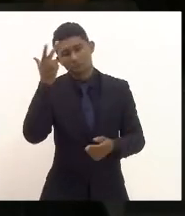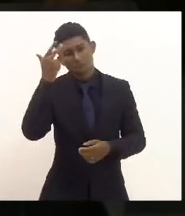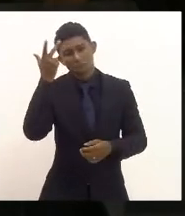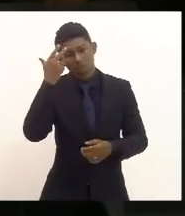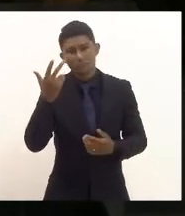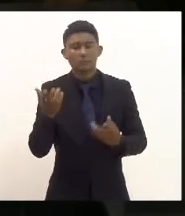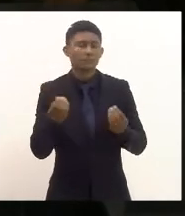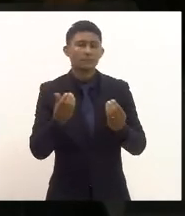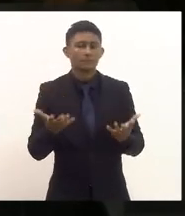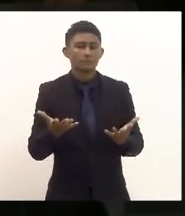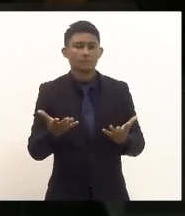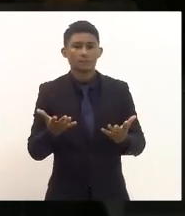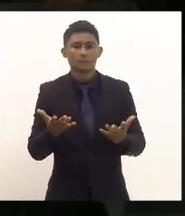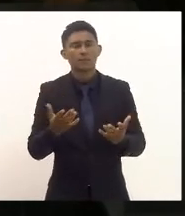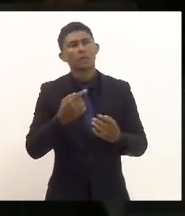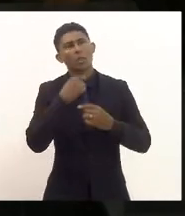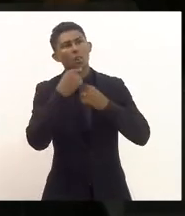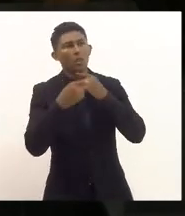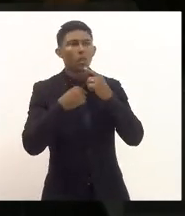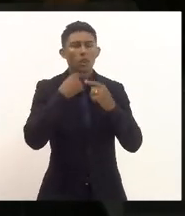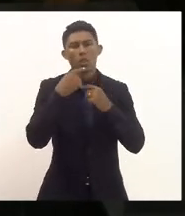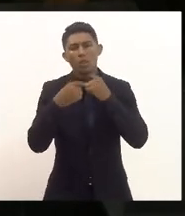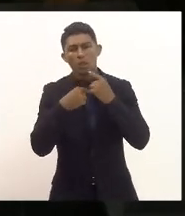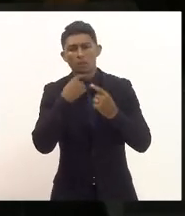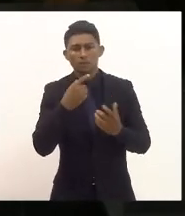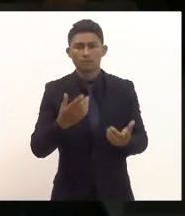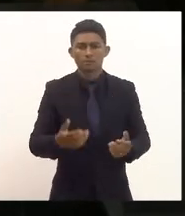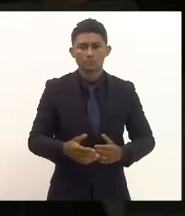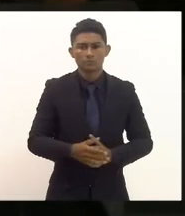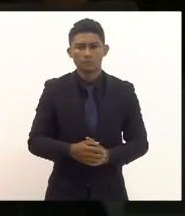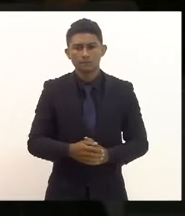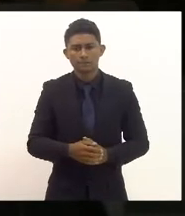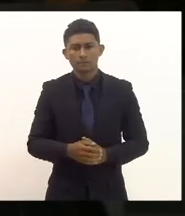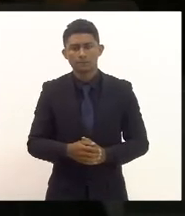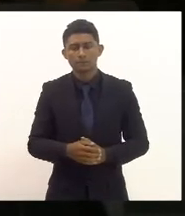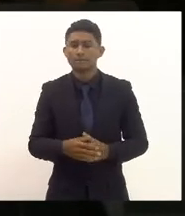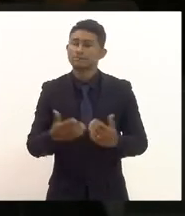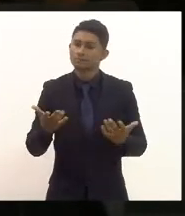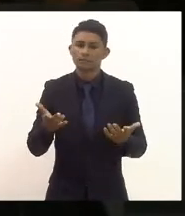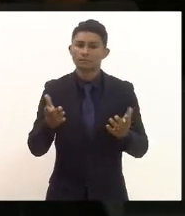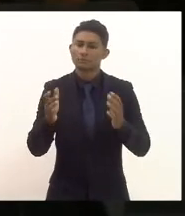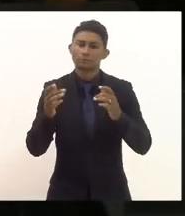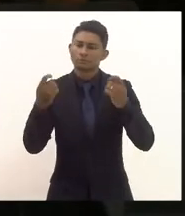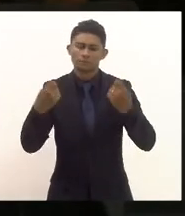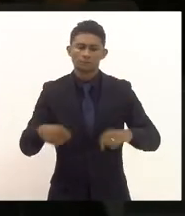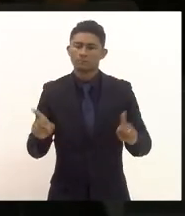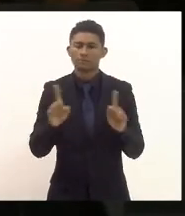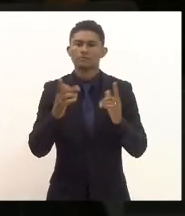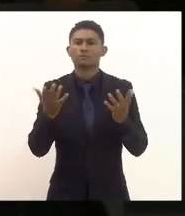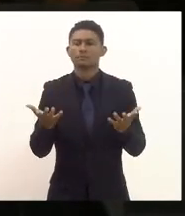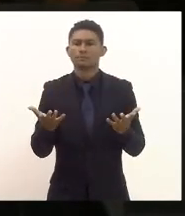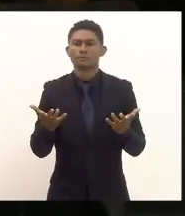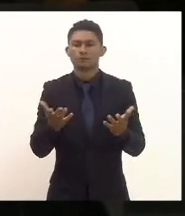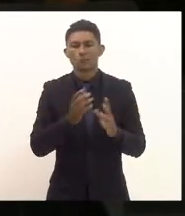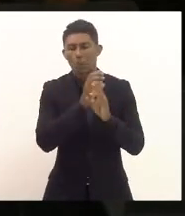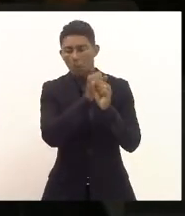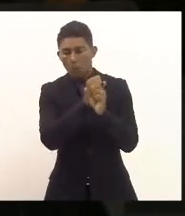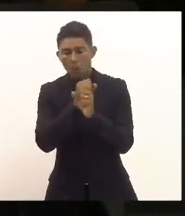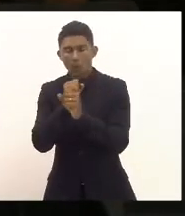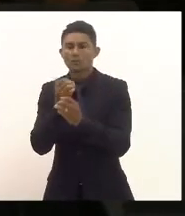não ter nenhuma dúvida é e nessa nessa contagem